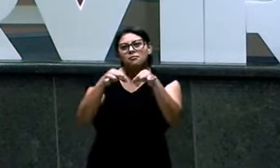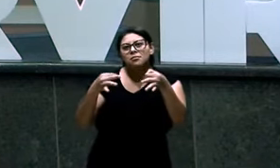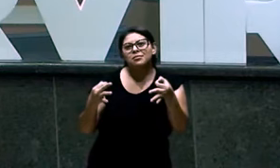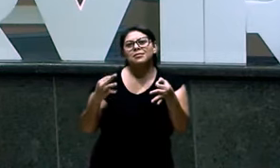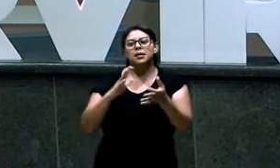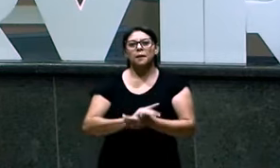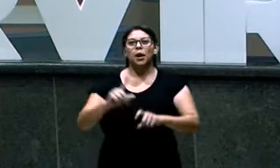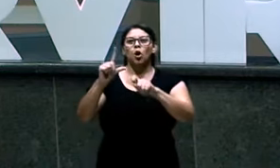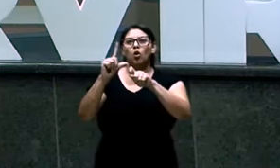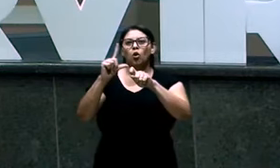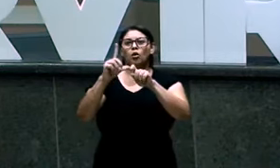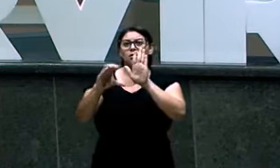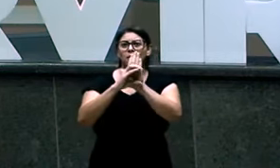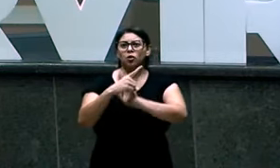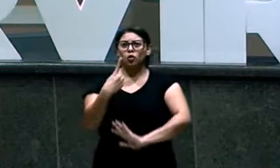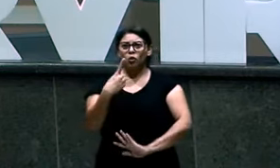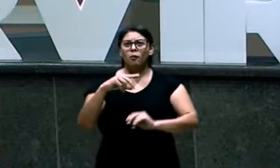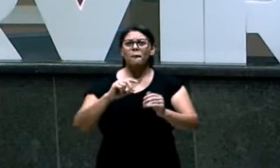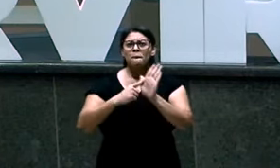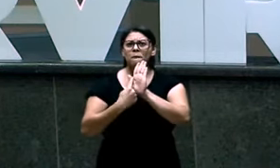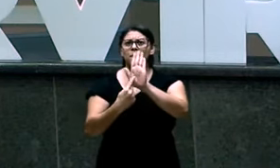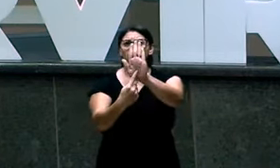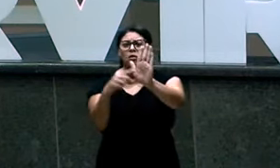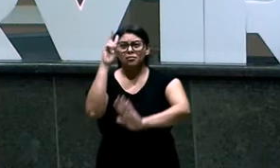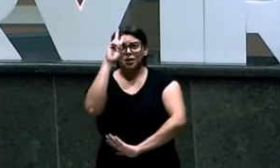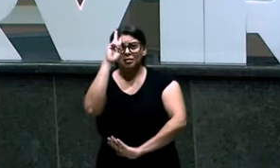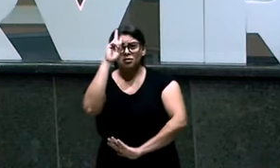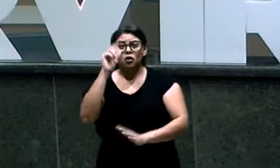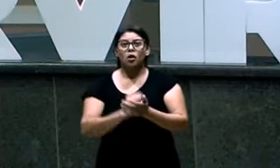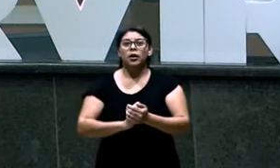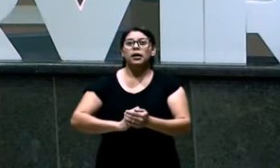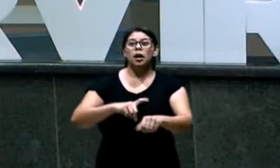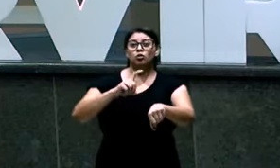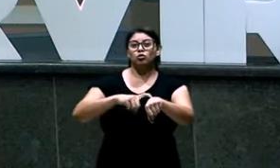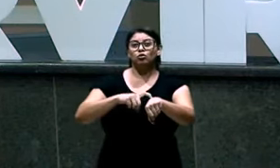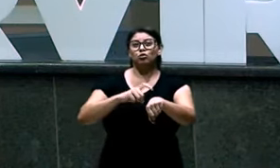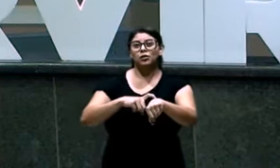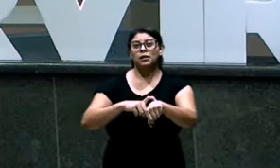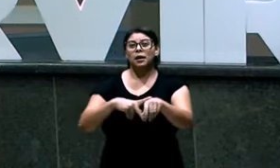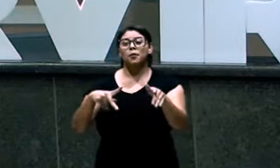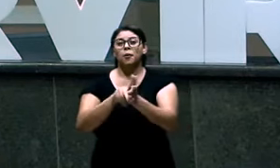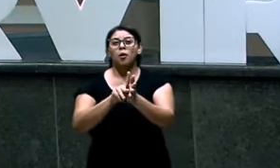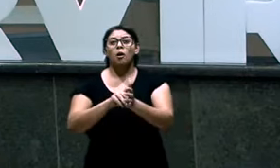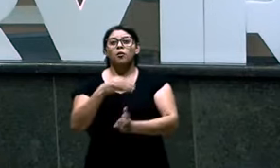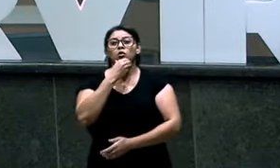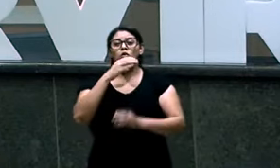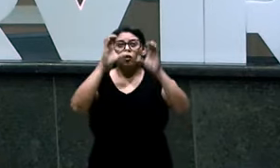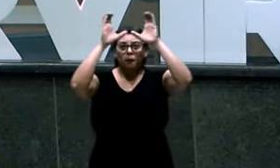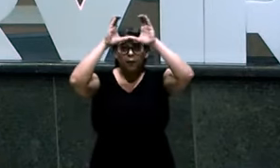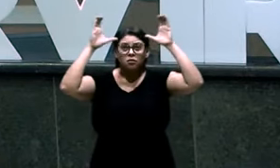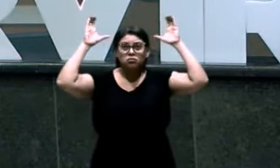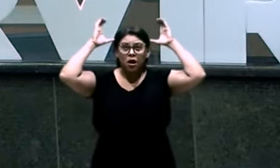continua colocando estacas históricas. No tempo de César Augusto, havia uma família, e o nome do pai